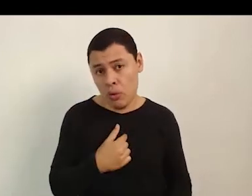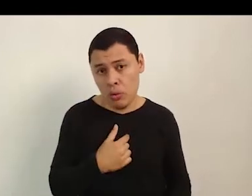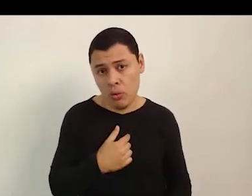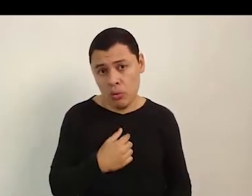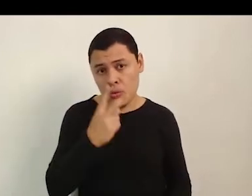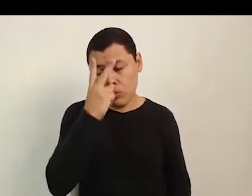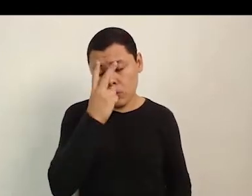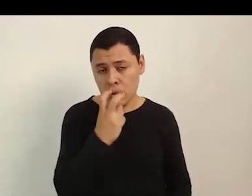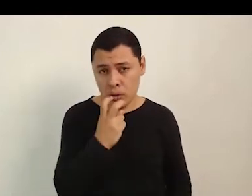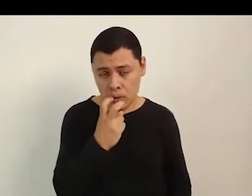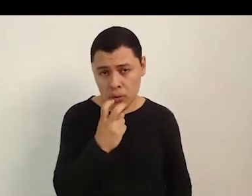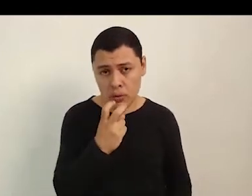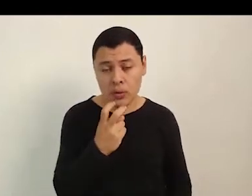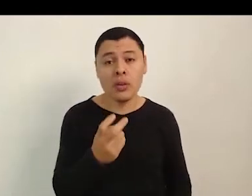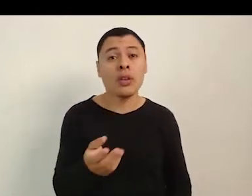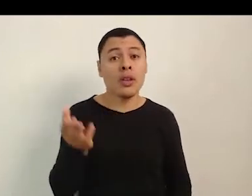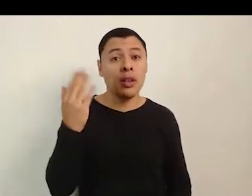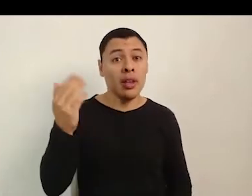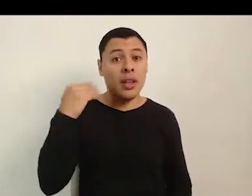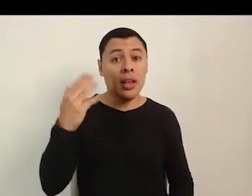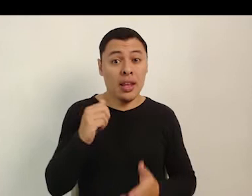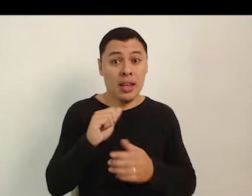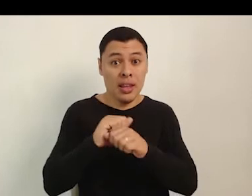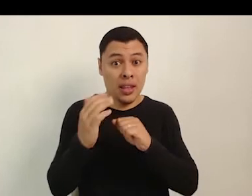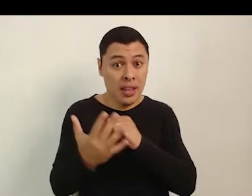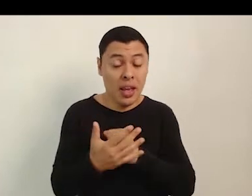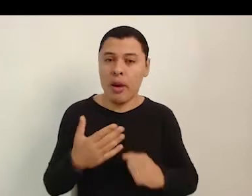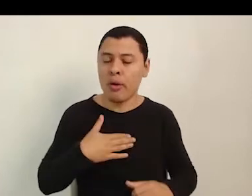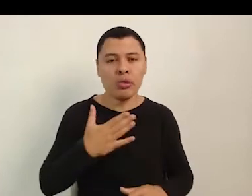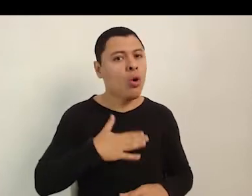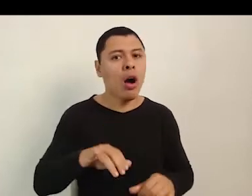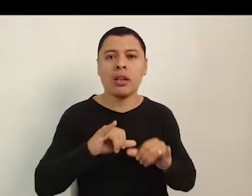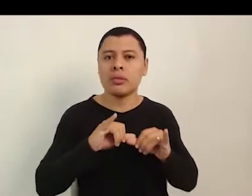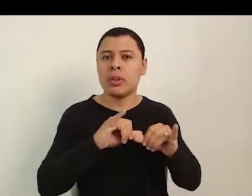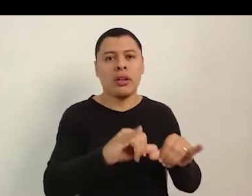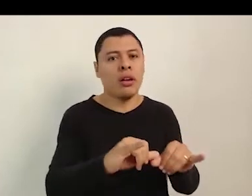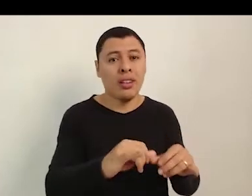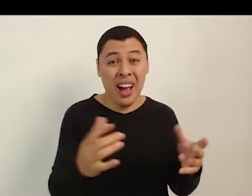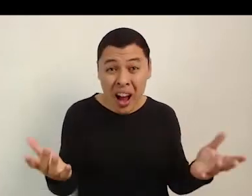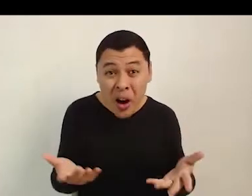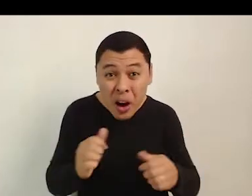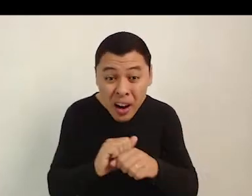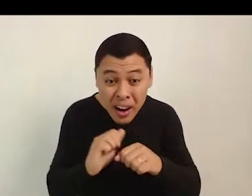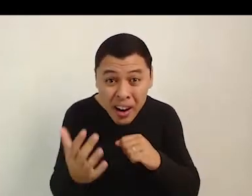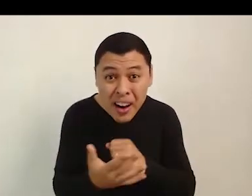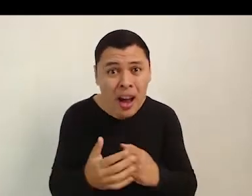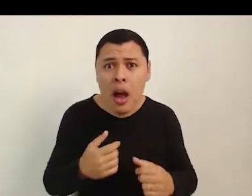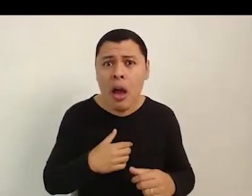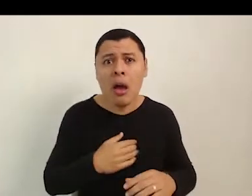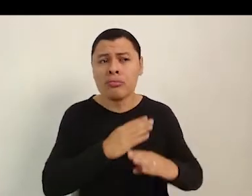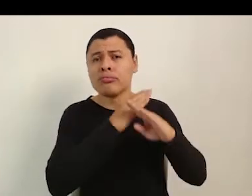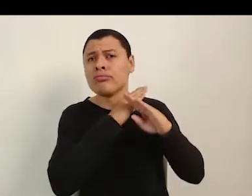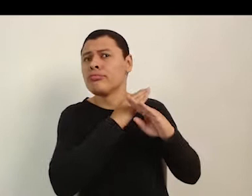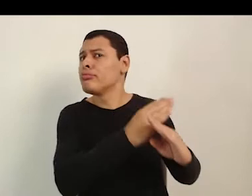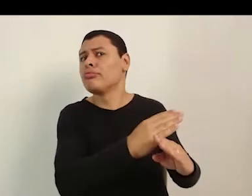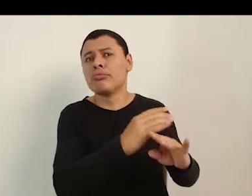eu, antes de começar a pandemia, eu já não gostava de ir no mercado, e agora, depois que começou a pandemia, nunca mais fui. Por quê? Porque eu